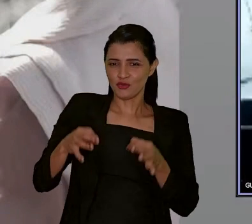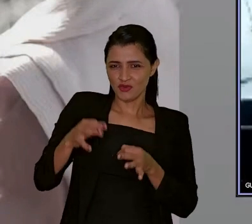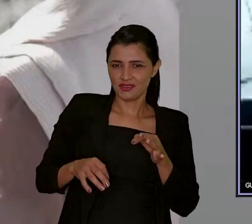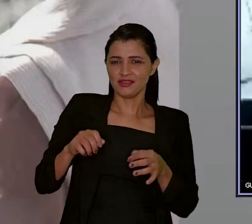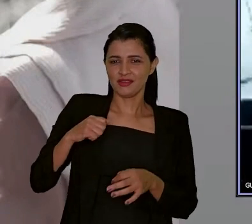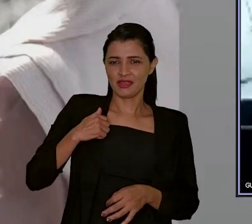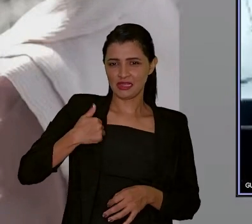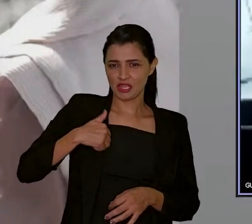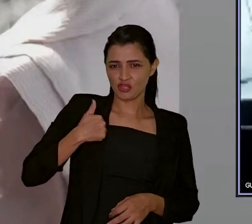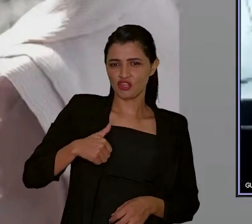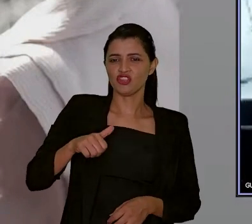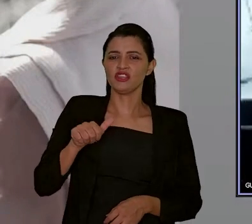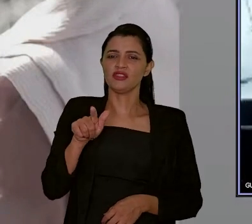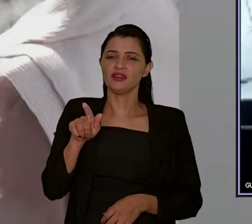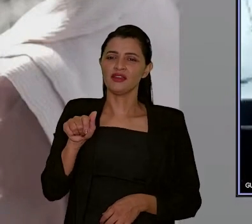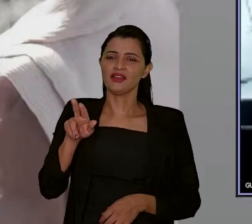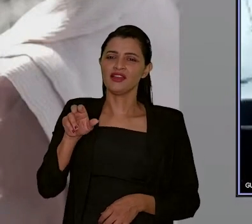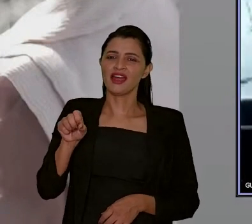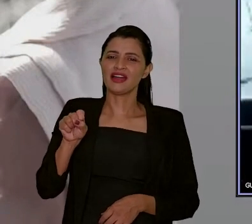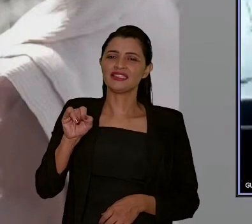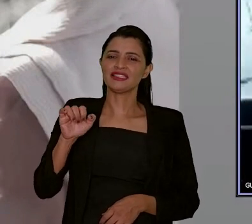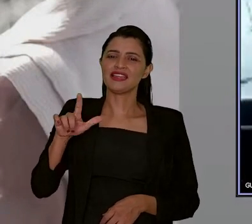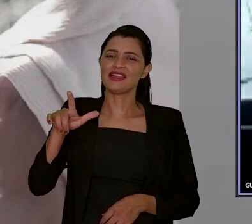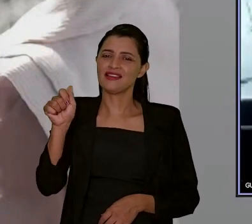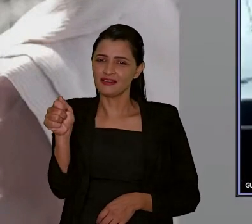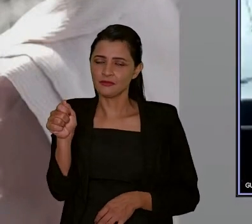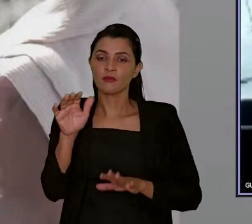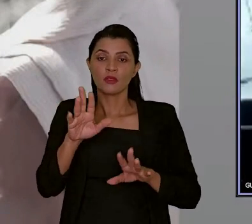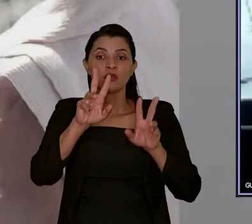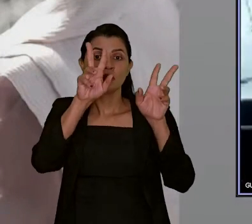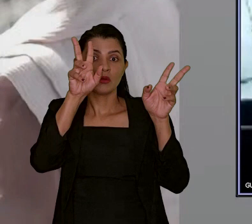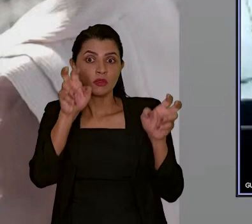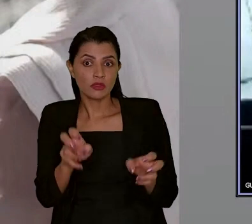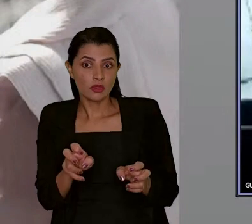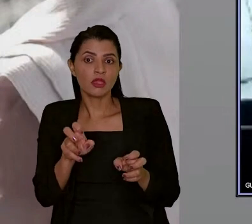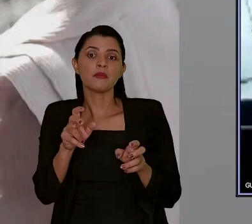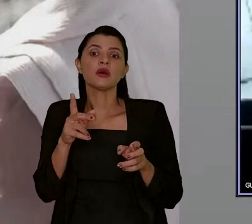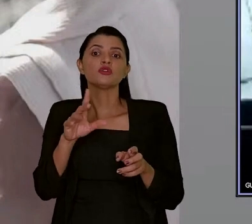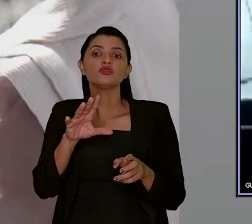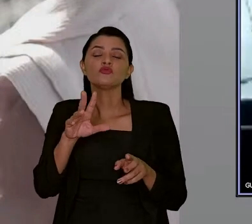O tema envolvendo as chamadas decisões espelho.